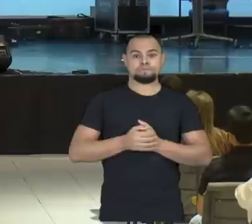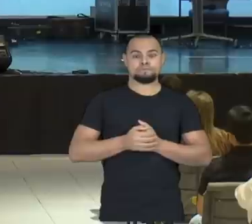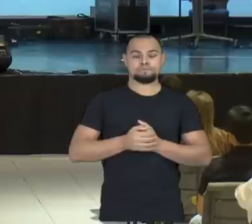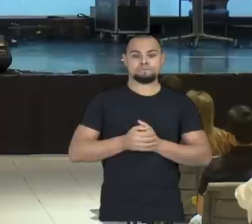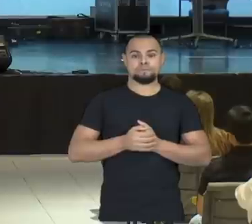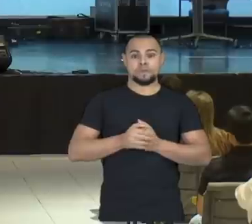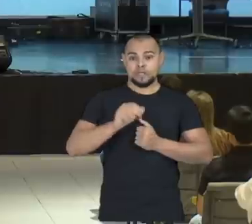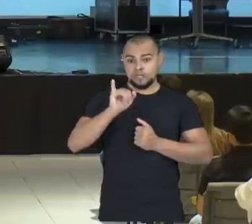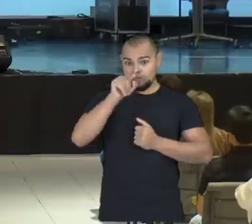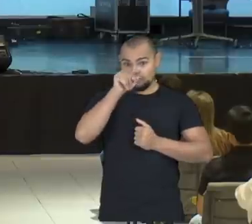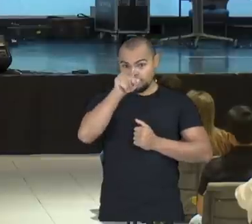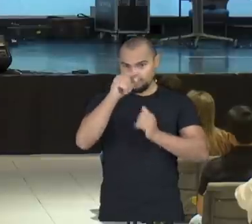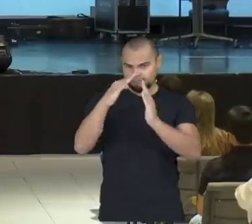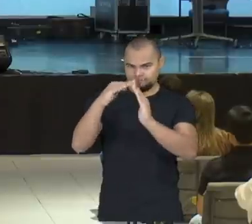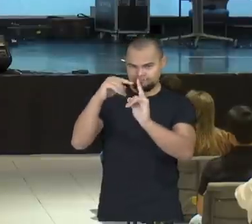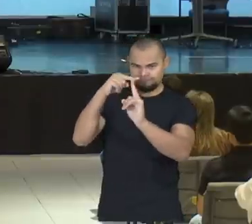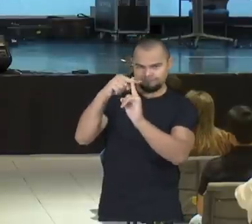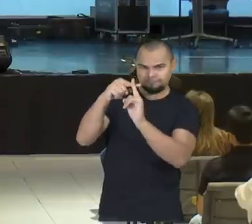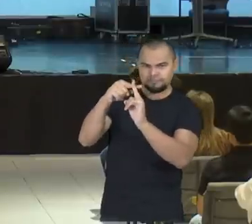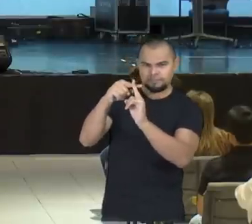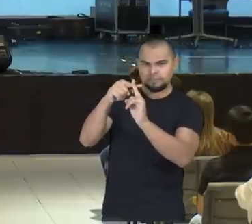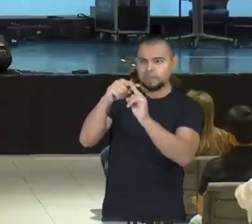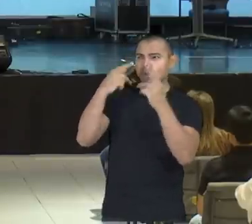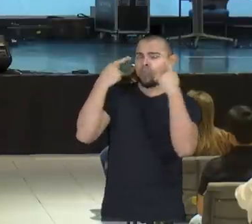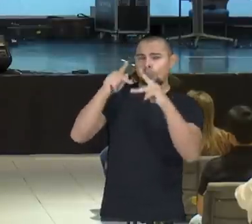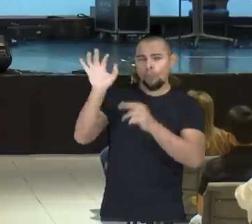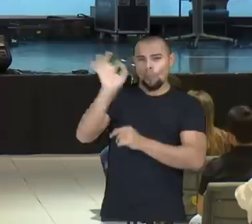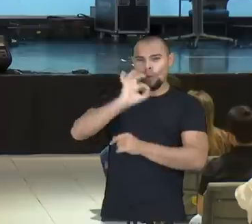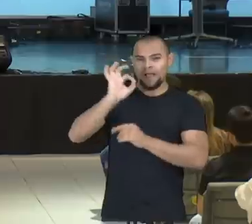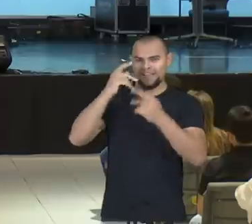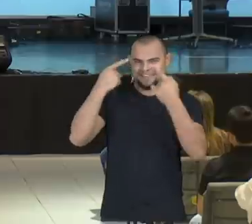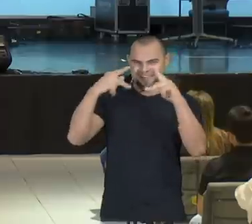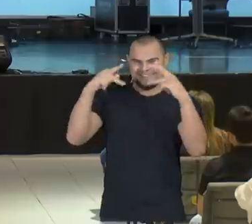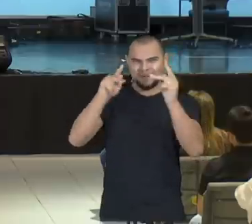Agora, se você está em uma comunidade em que não se está pregando a palavra,